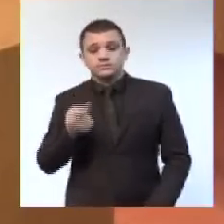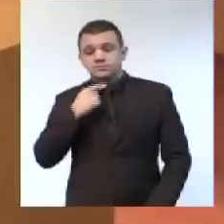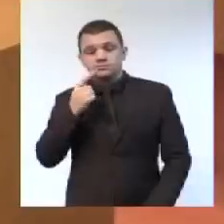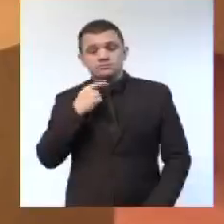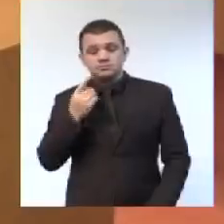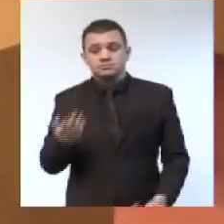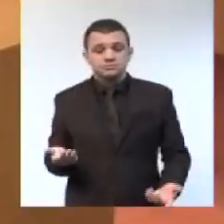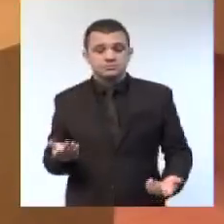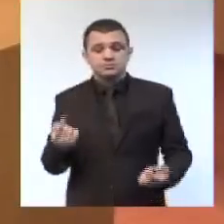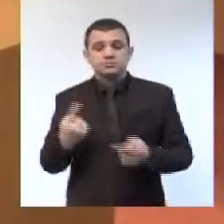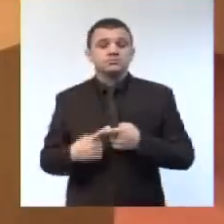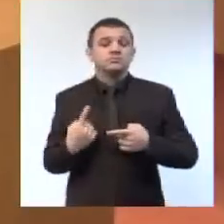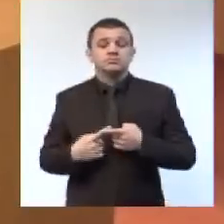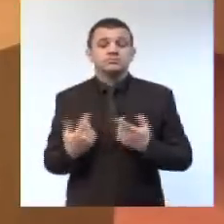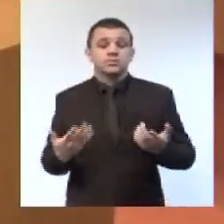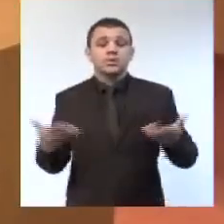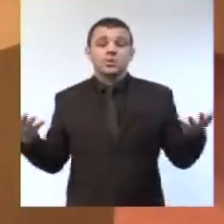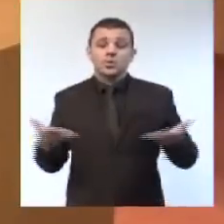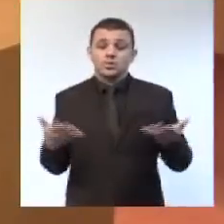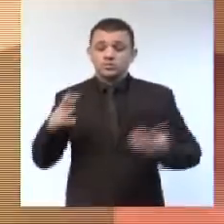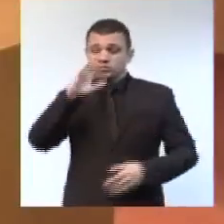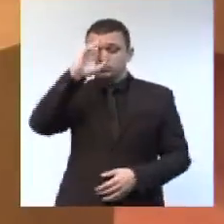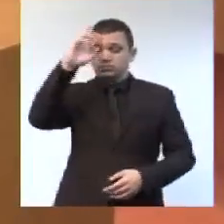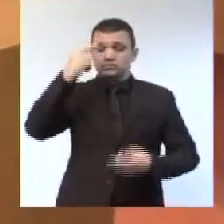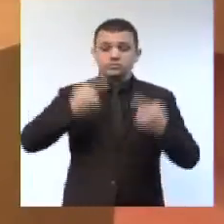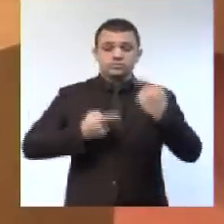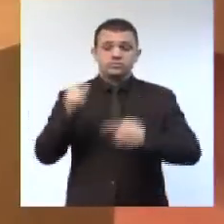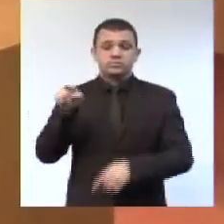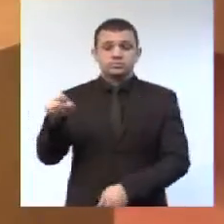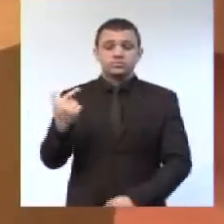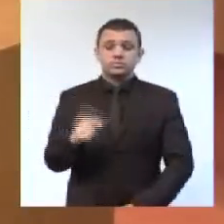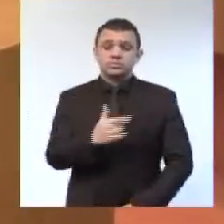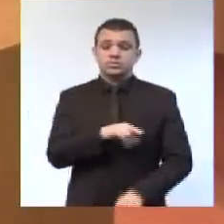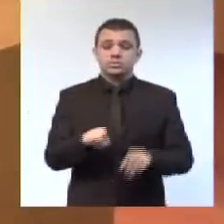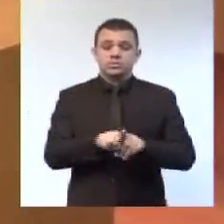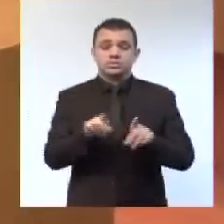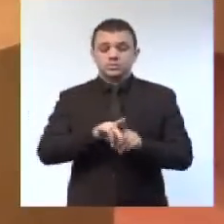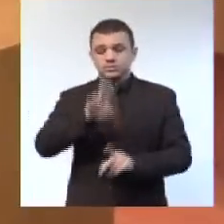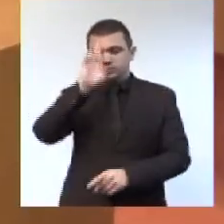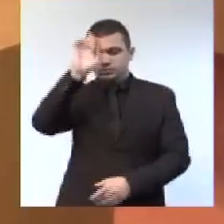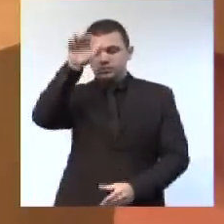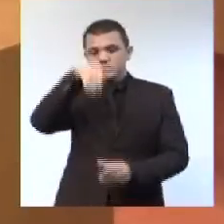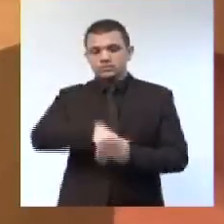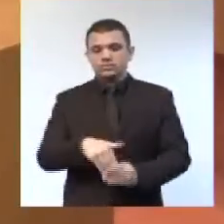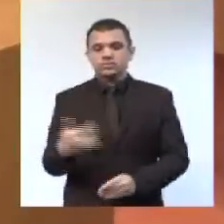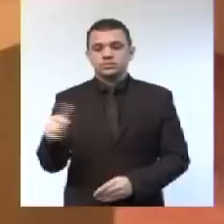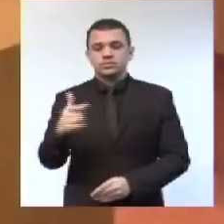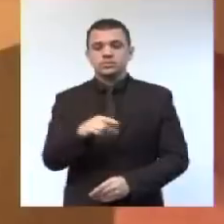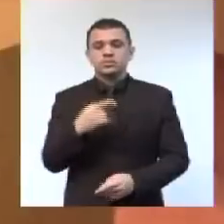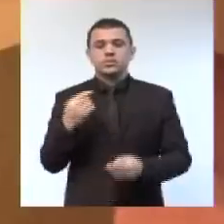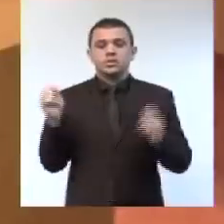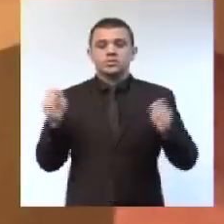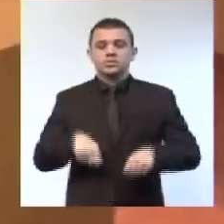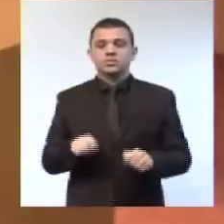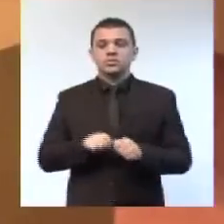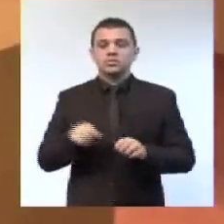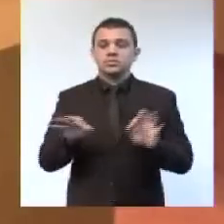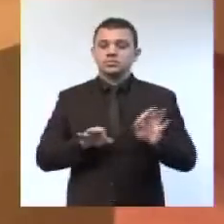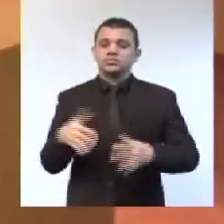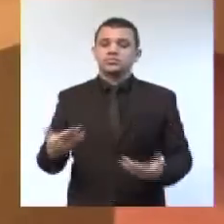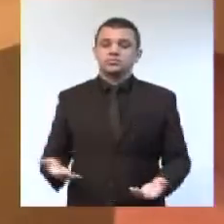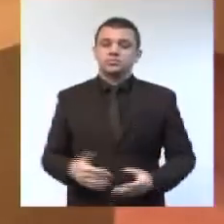a autoridade política não tem e a autoridade eleitoral não tem para se fazer isso. Não